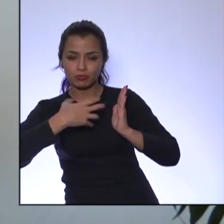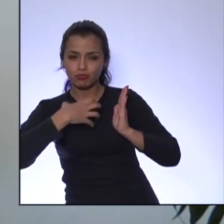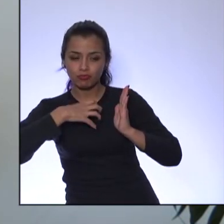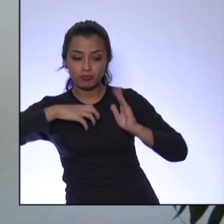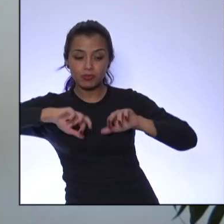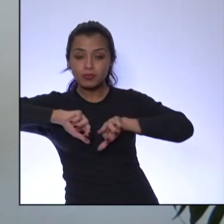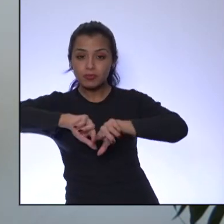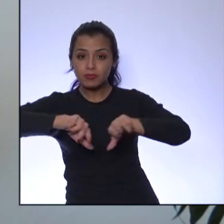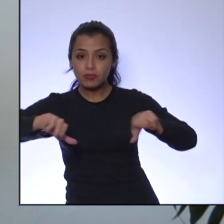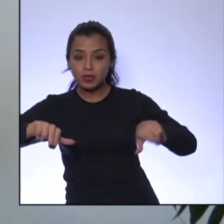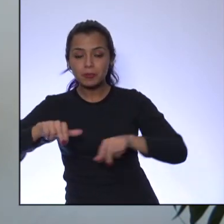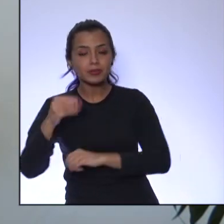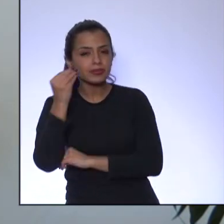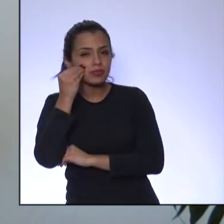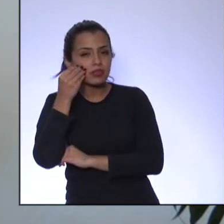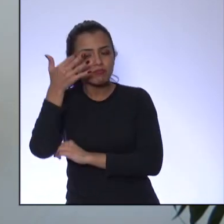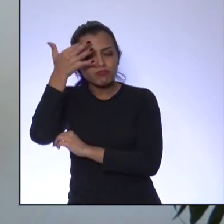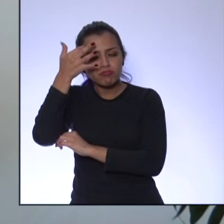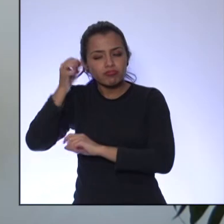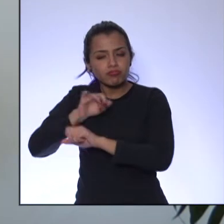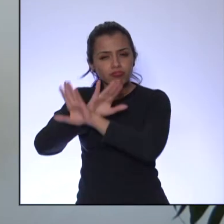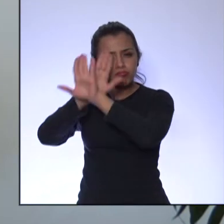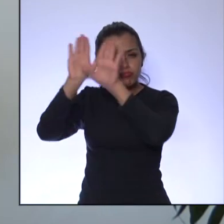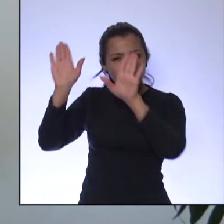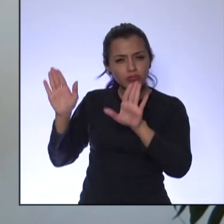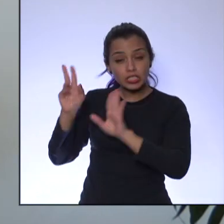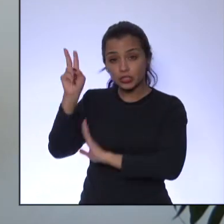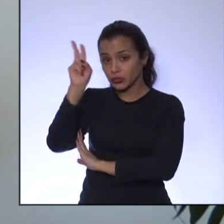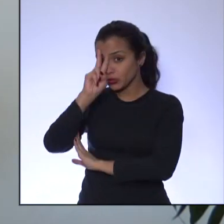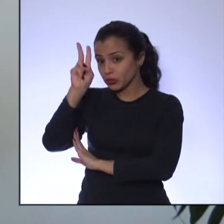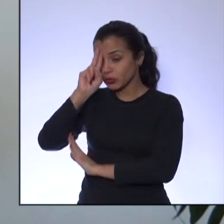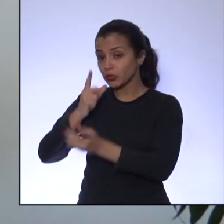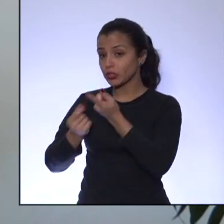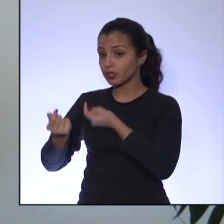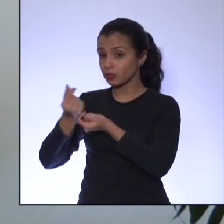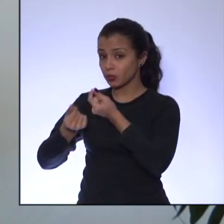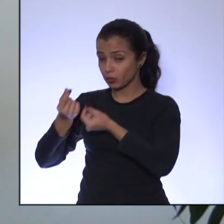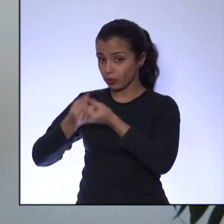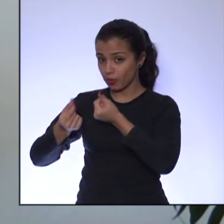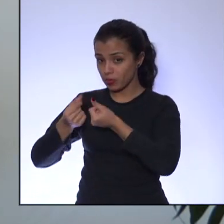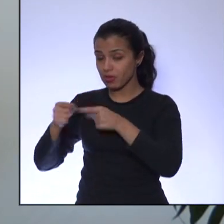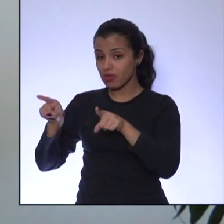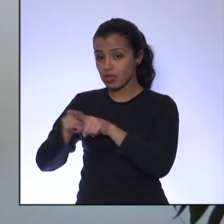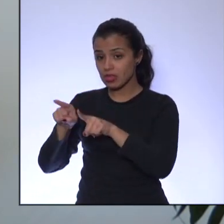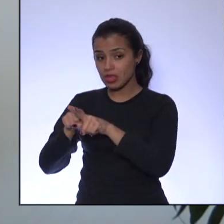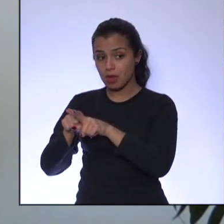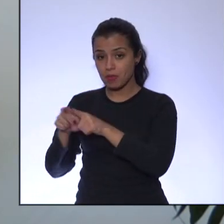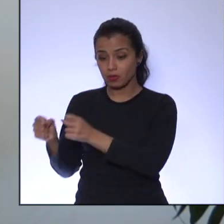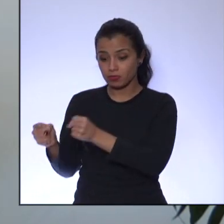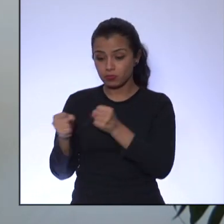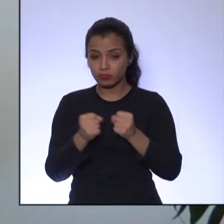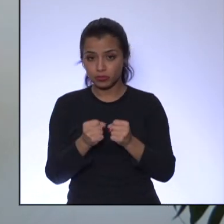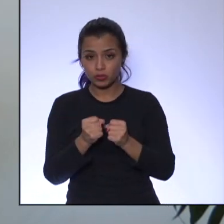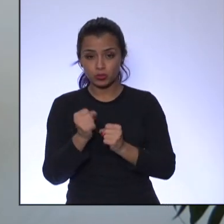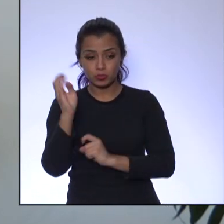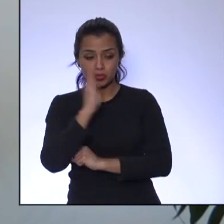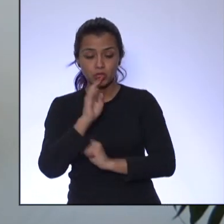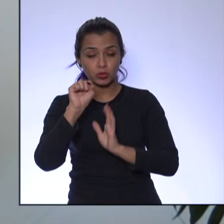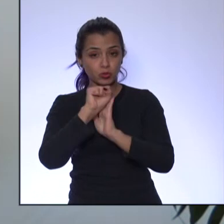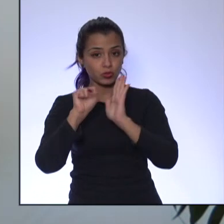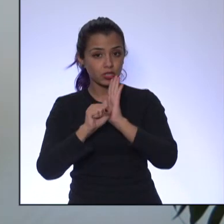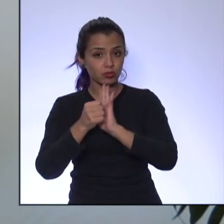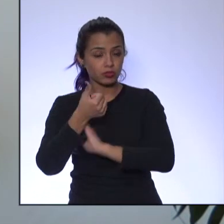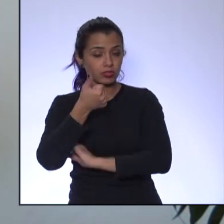para a compreensão da evolução histórica da economia e a ocupação territorial do Brasil nos séculos XVI